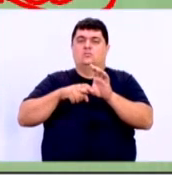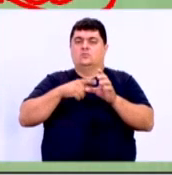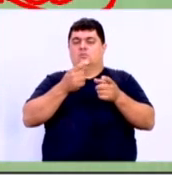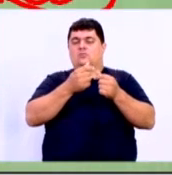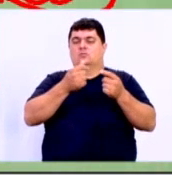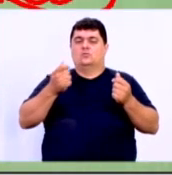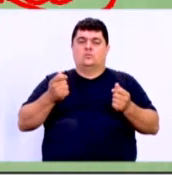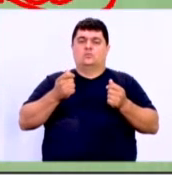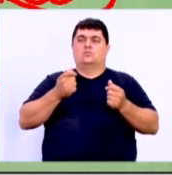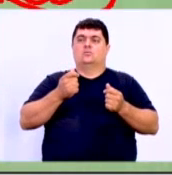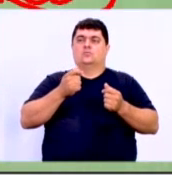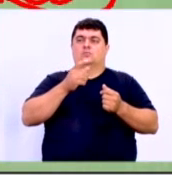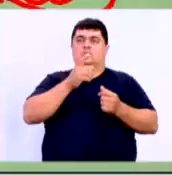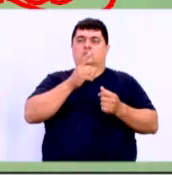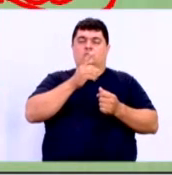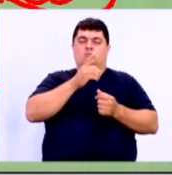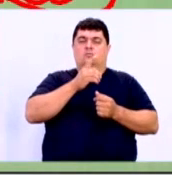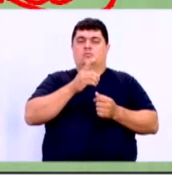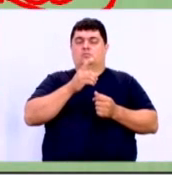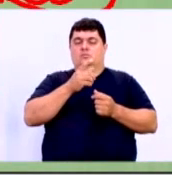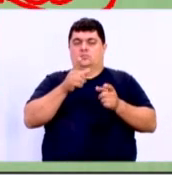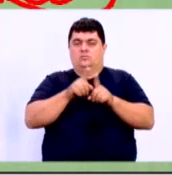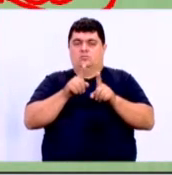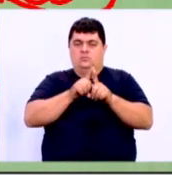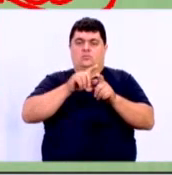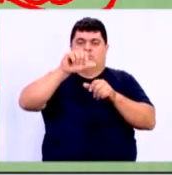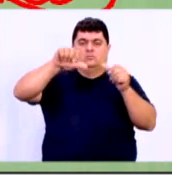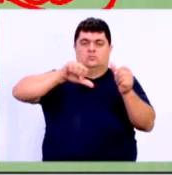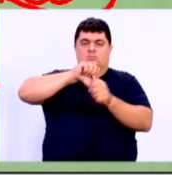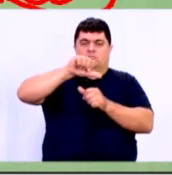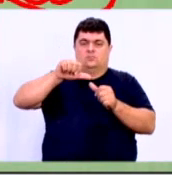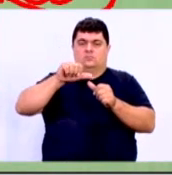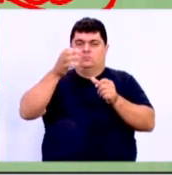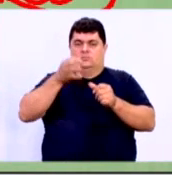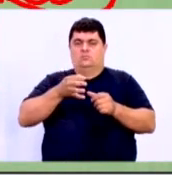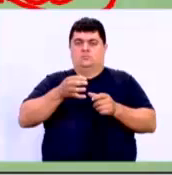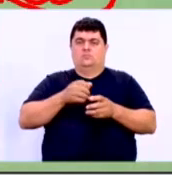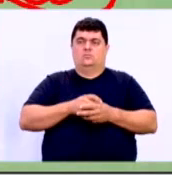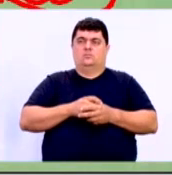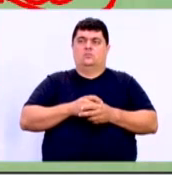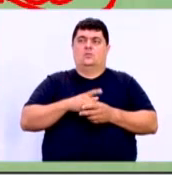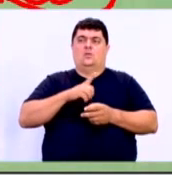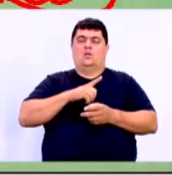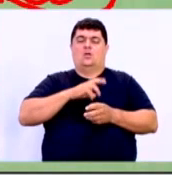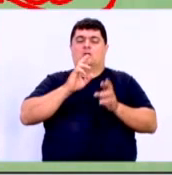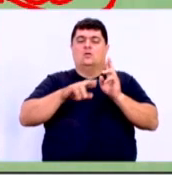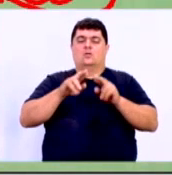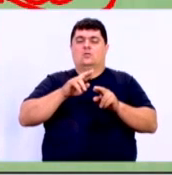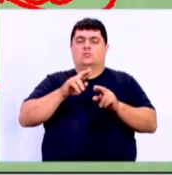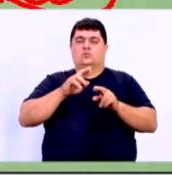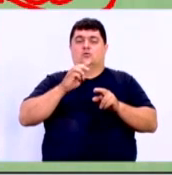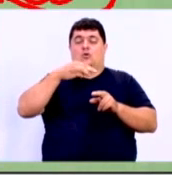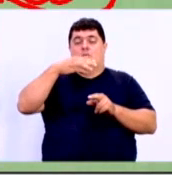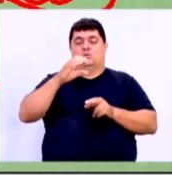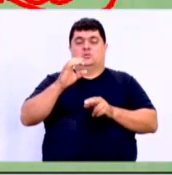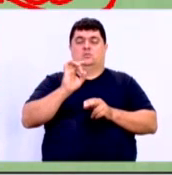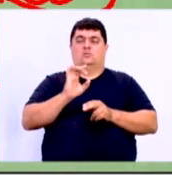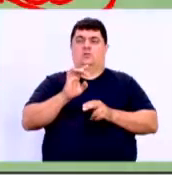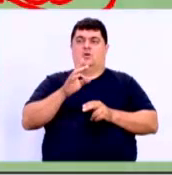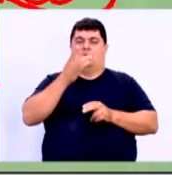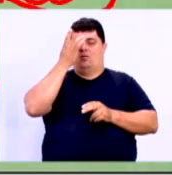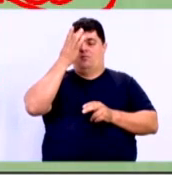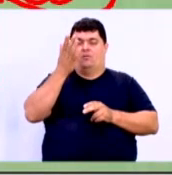produto produzido menos despesa variável. Certo? Sobrou o quê? Margem de contribuição. Agora